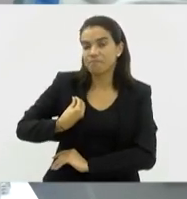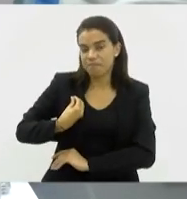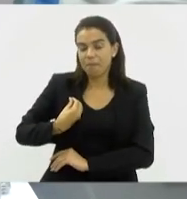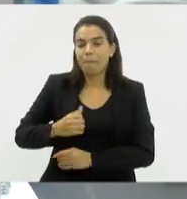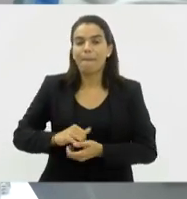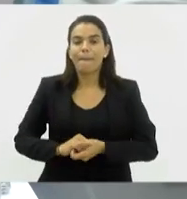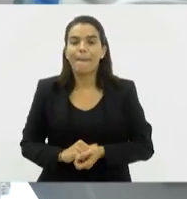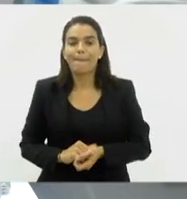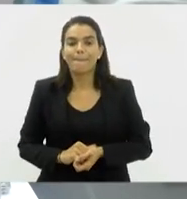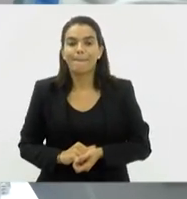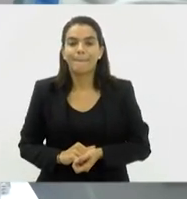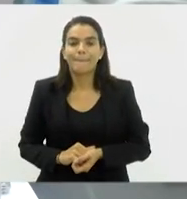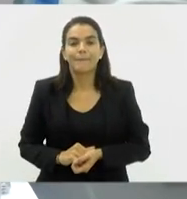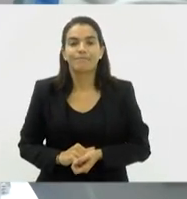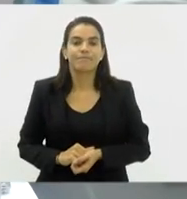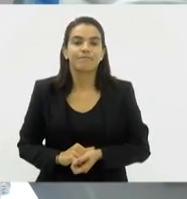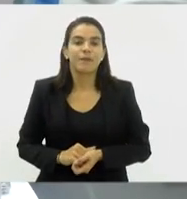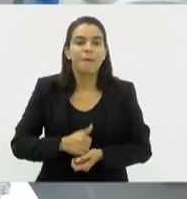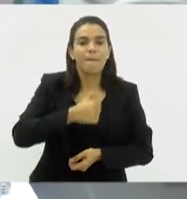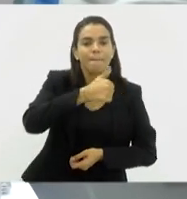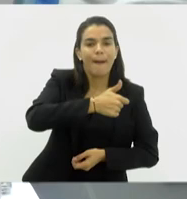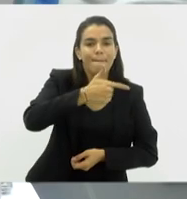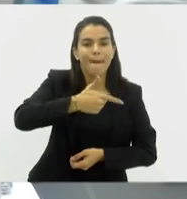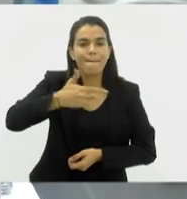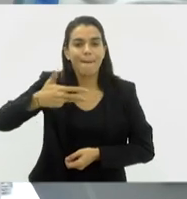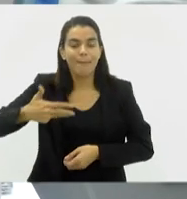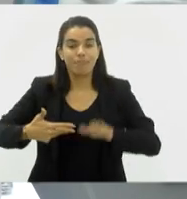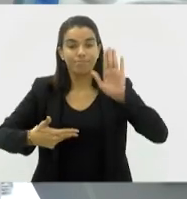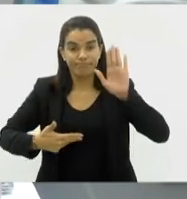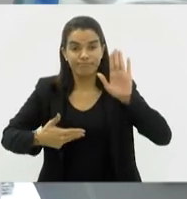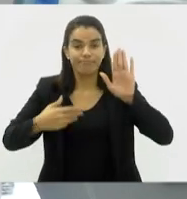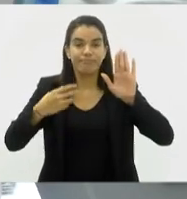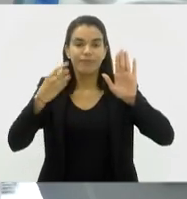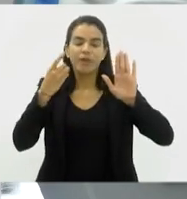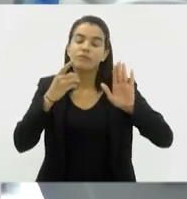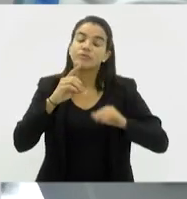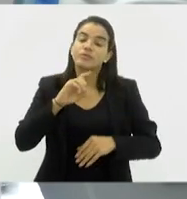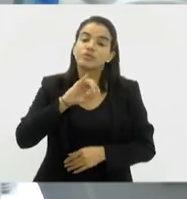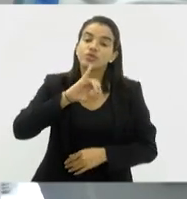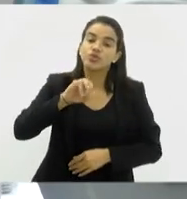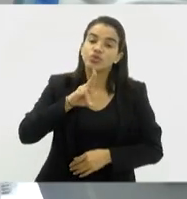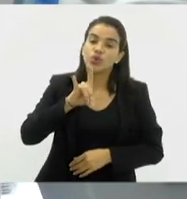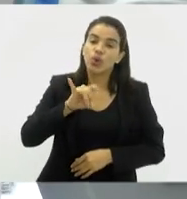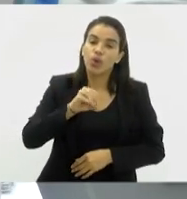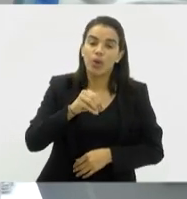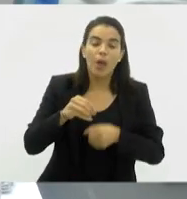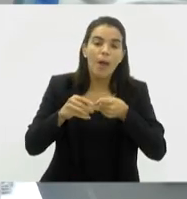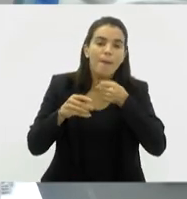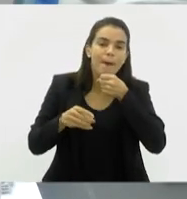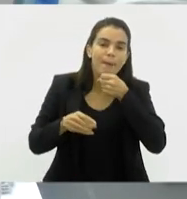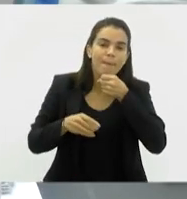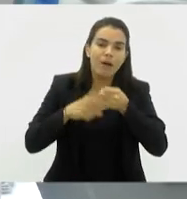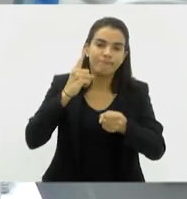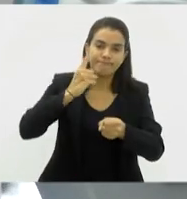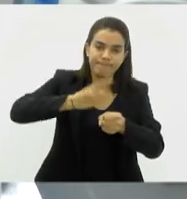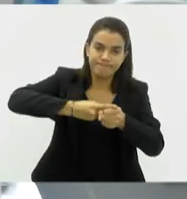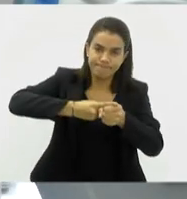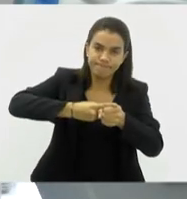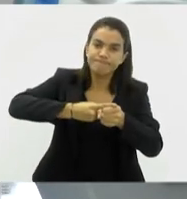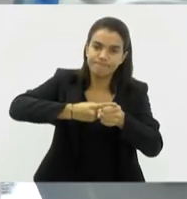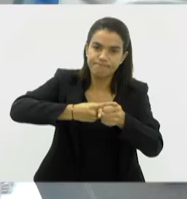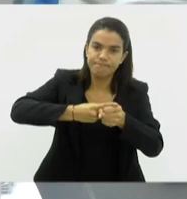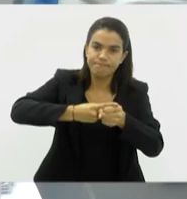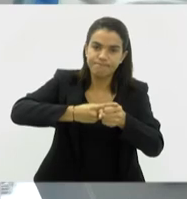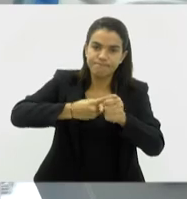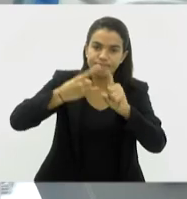pela deputada Verônica Lima Deputado Júlio Rocha seu microfone tá ligado se o senhor puder